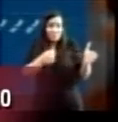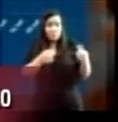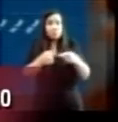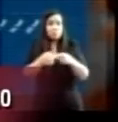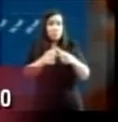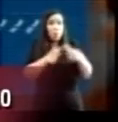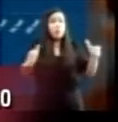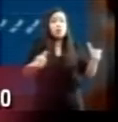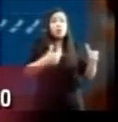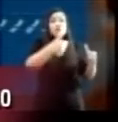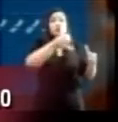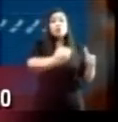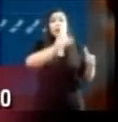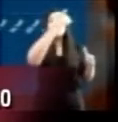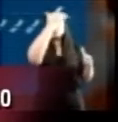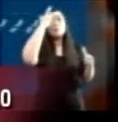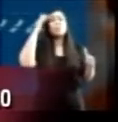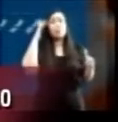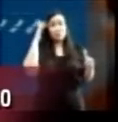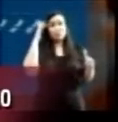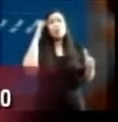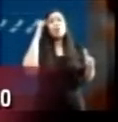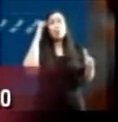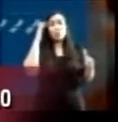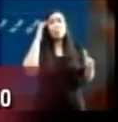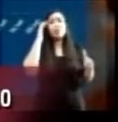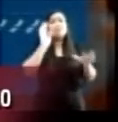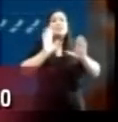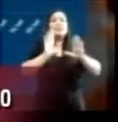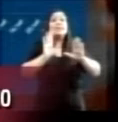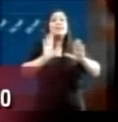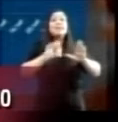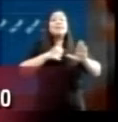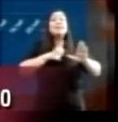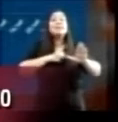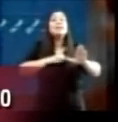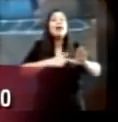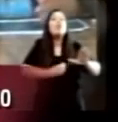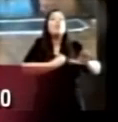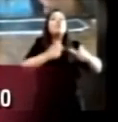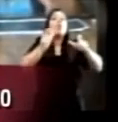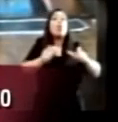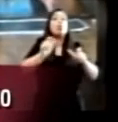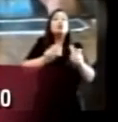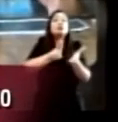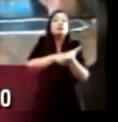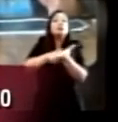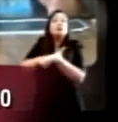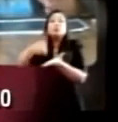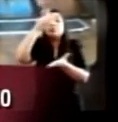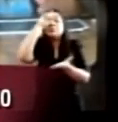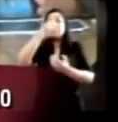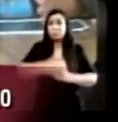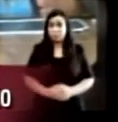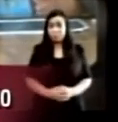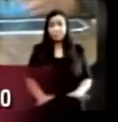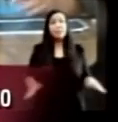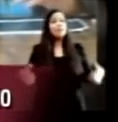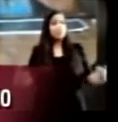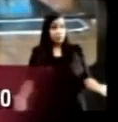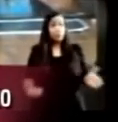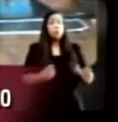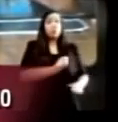aumento de 18 pacientes que estão internados. Então, volto a afirmar, esses números